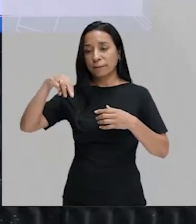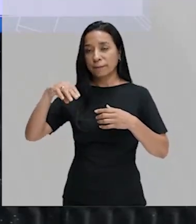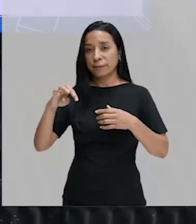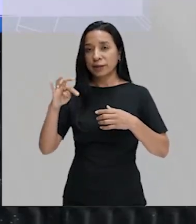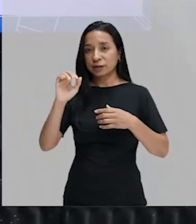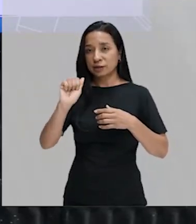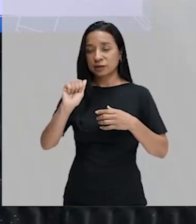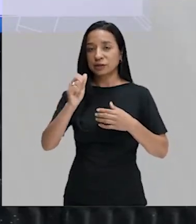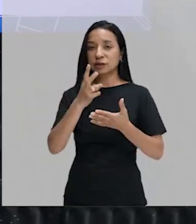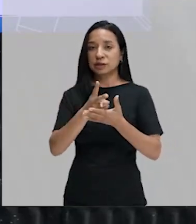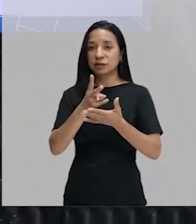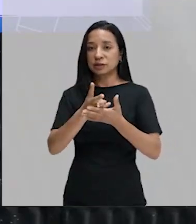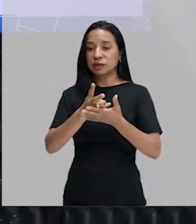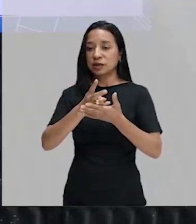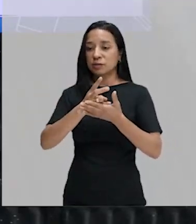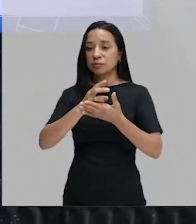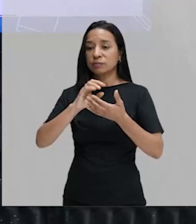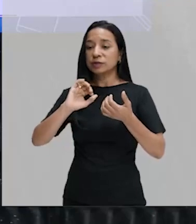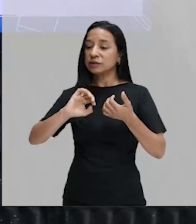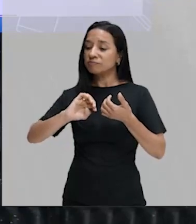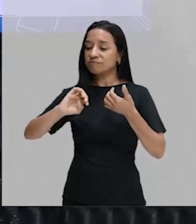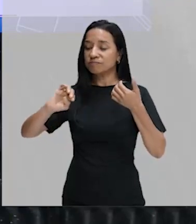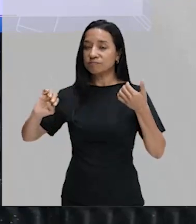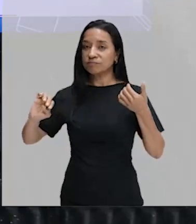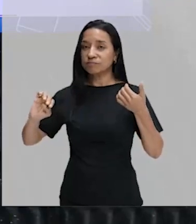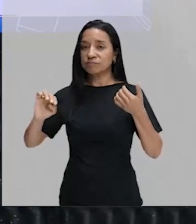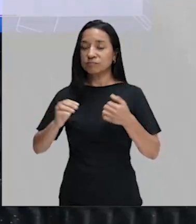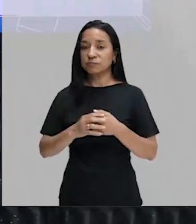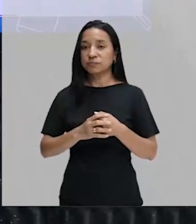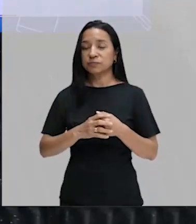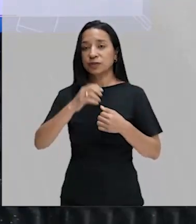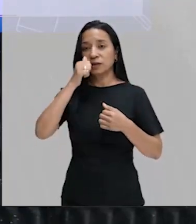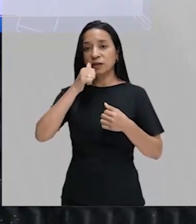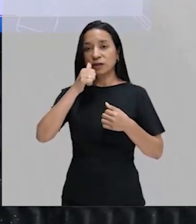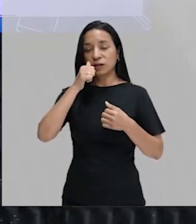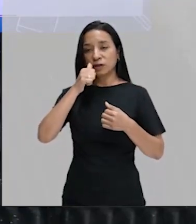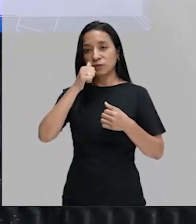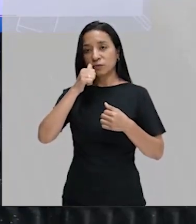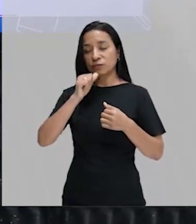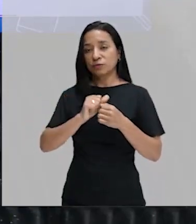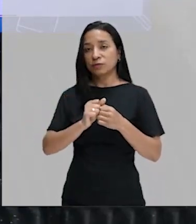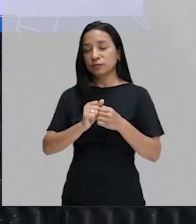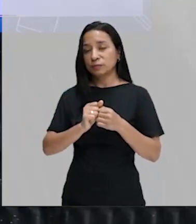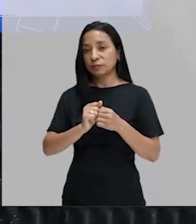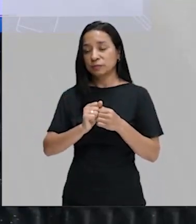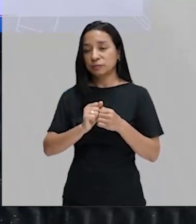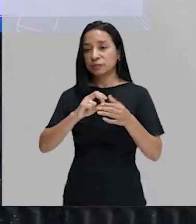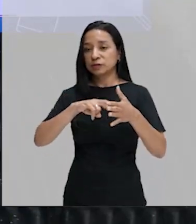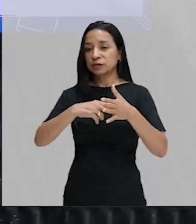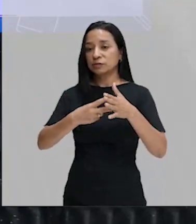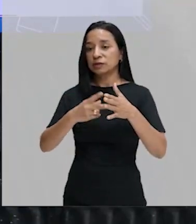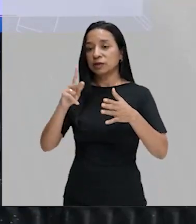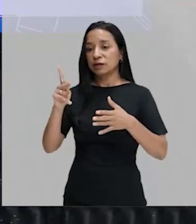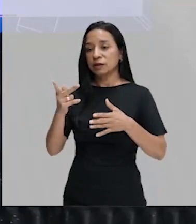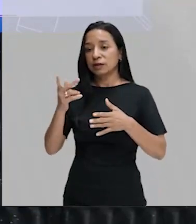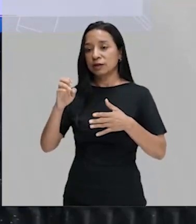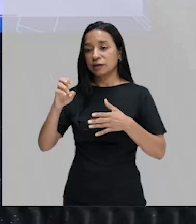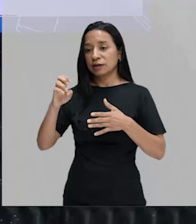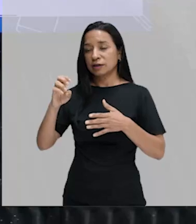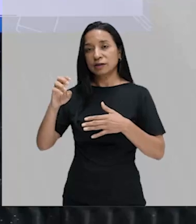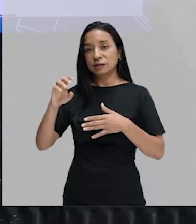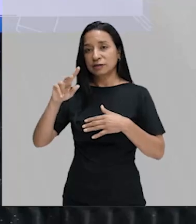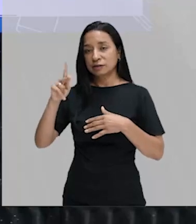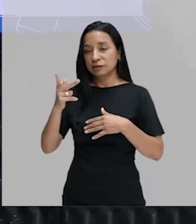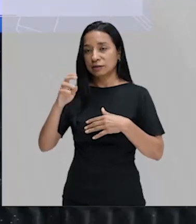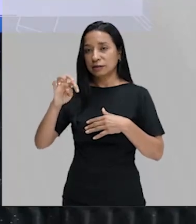que fazer essa distinção. A fêmea é o sexo heterogamético. E nesse caso, sempre no